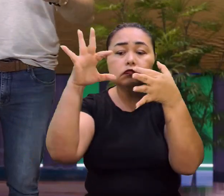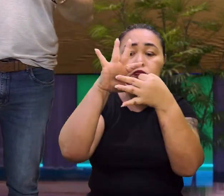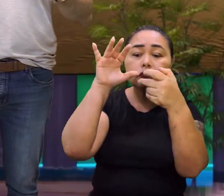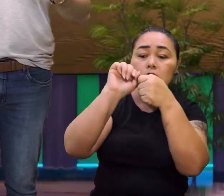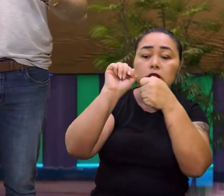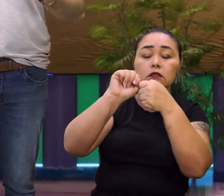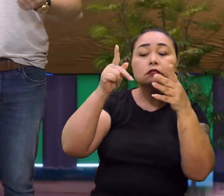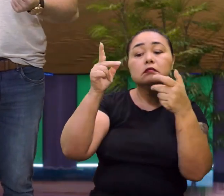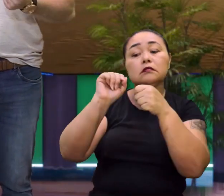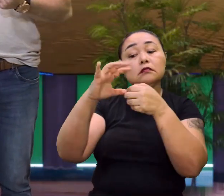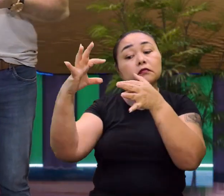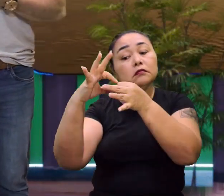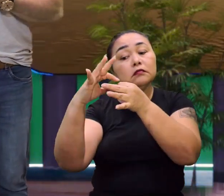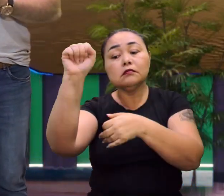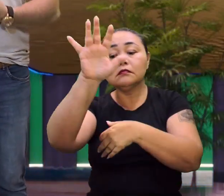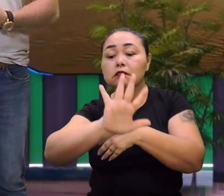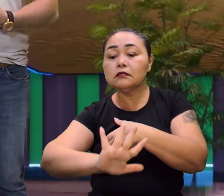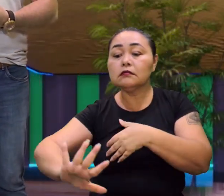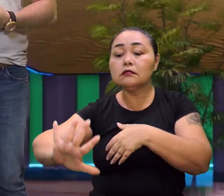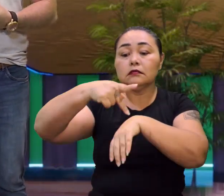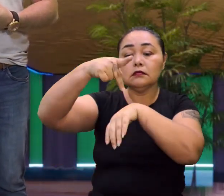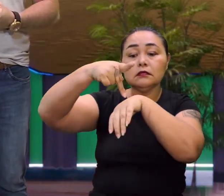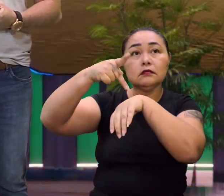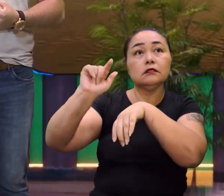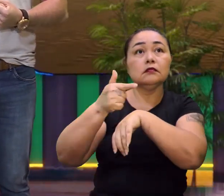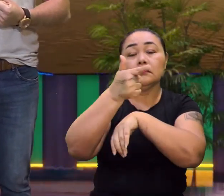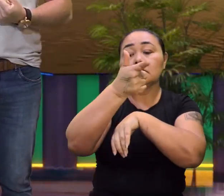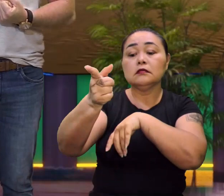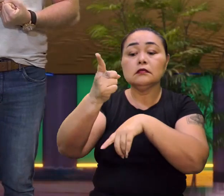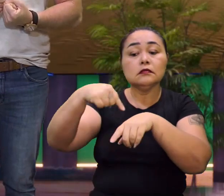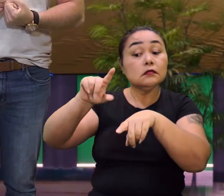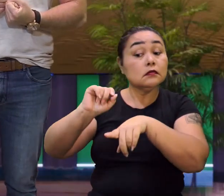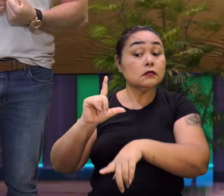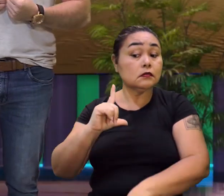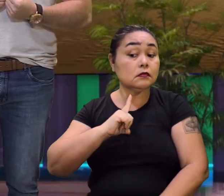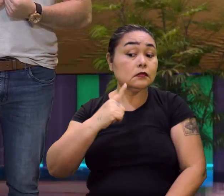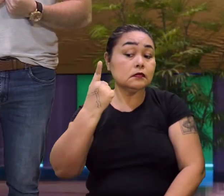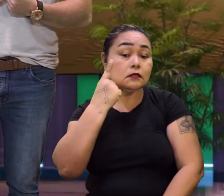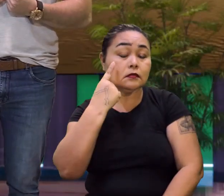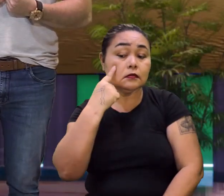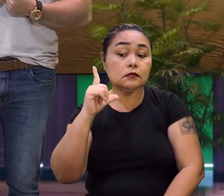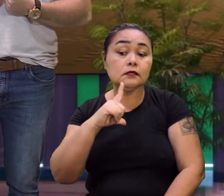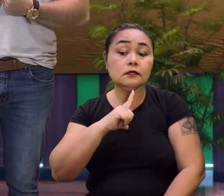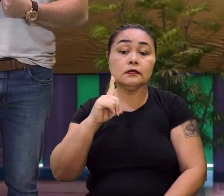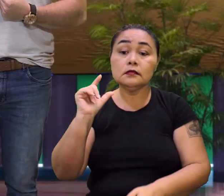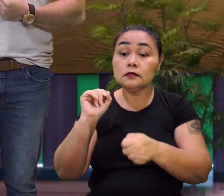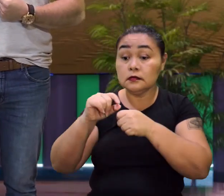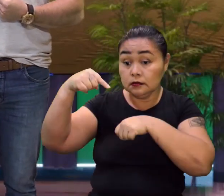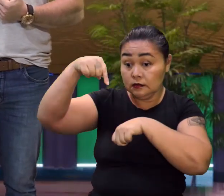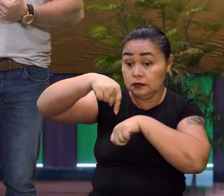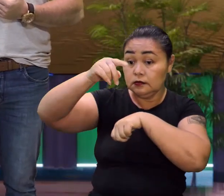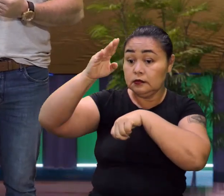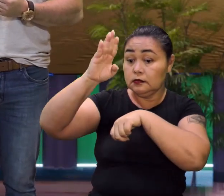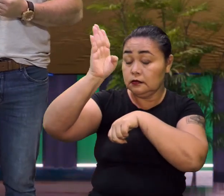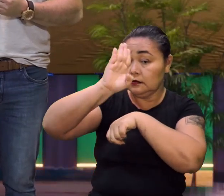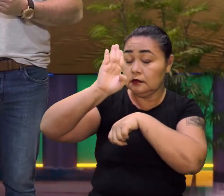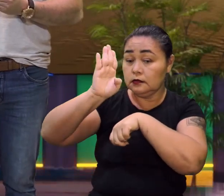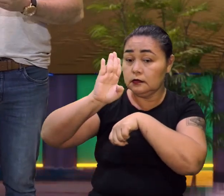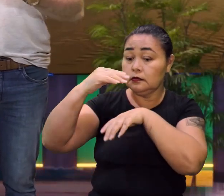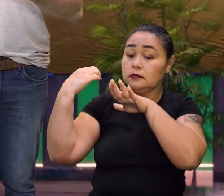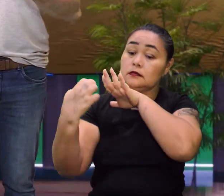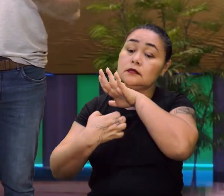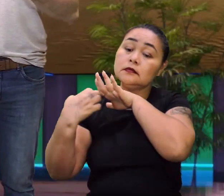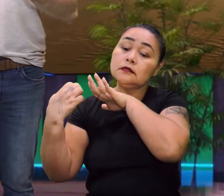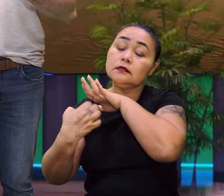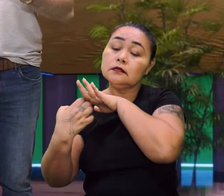integração nacional. Também outra situação que a gente tem que considerar, que ele estava trazendo para o Brasil a